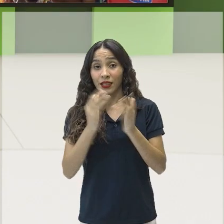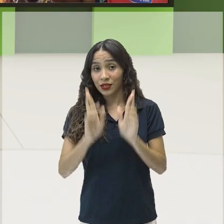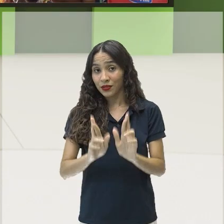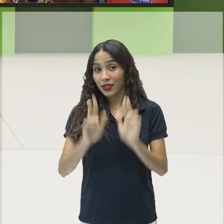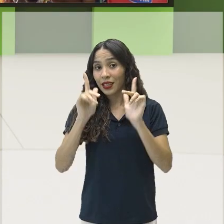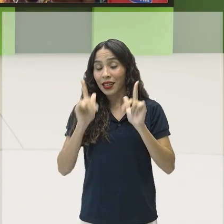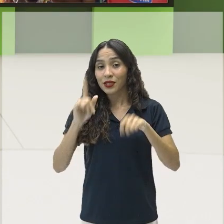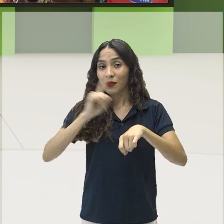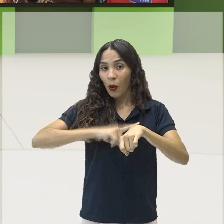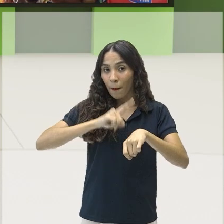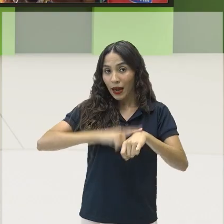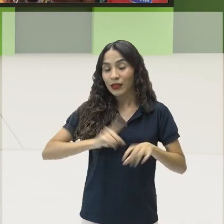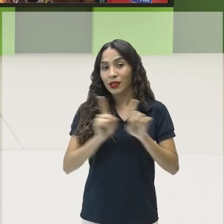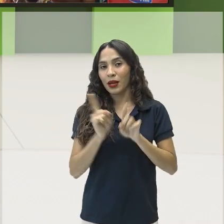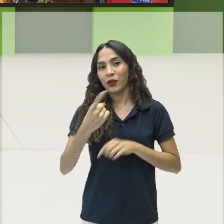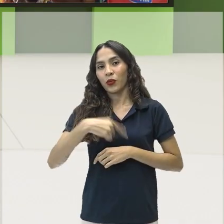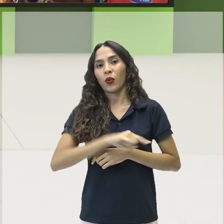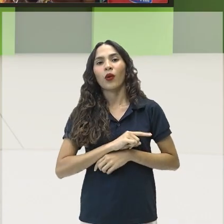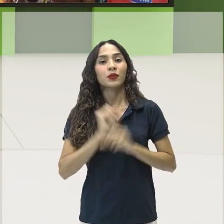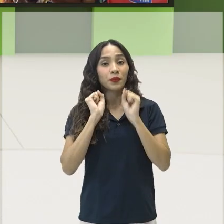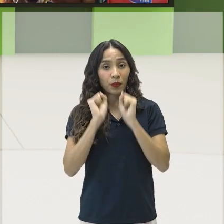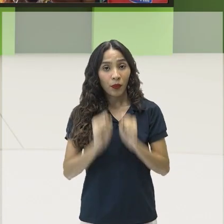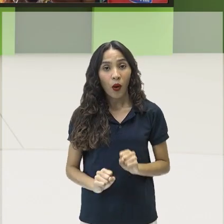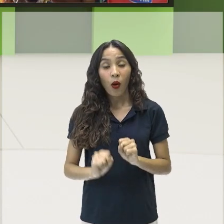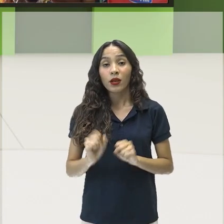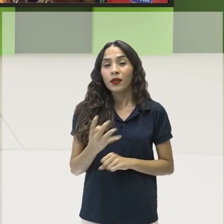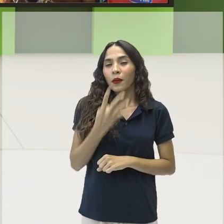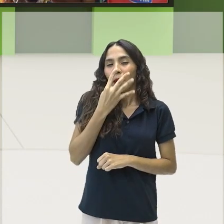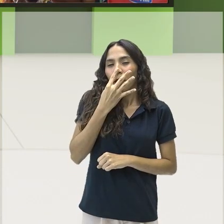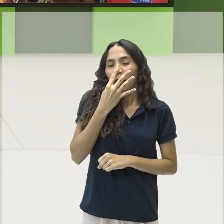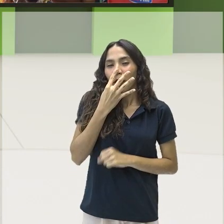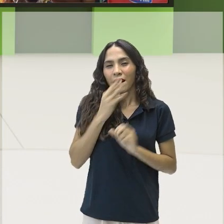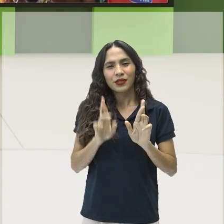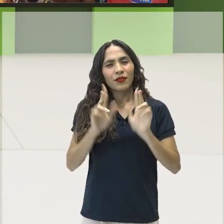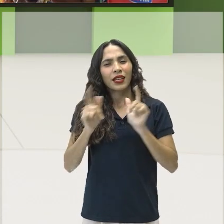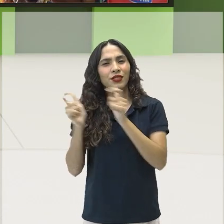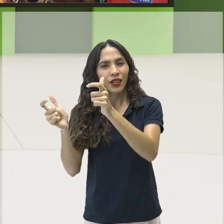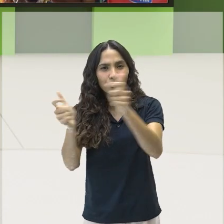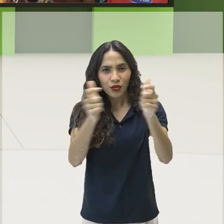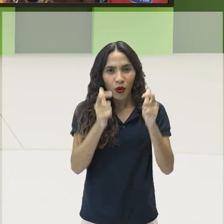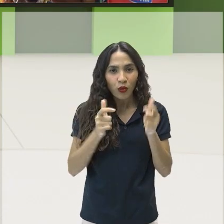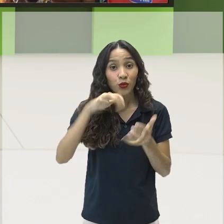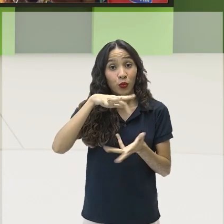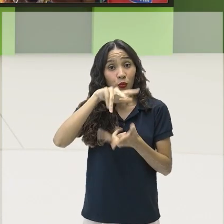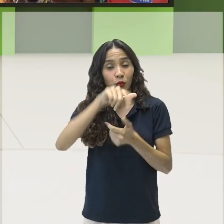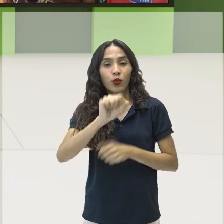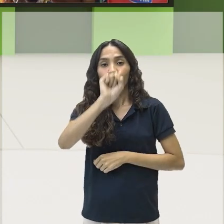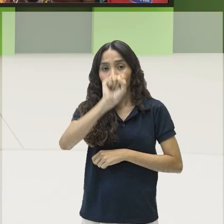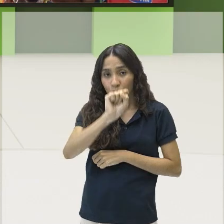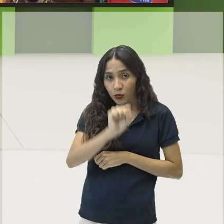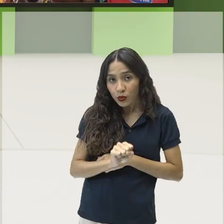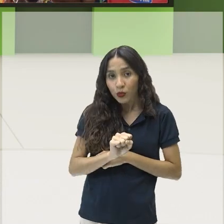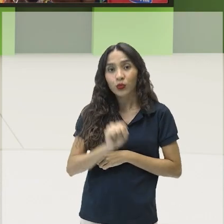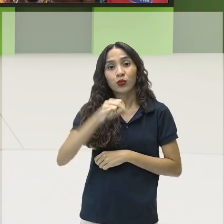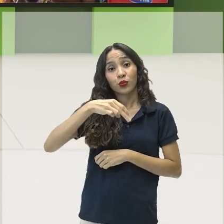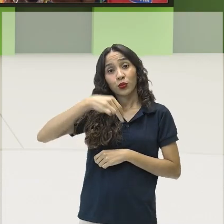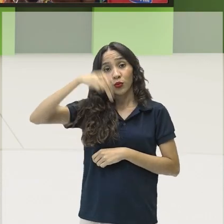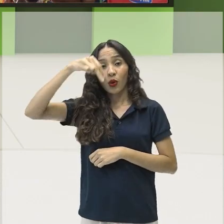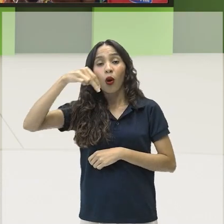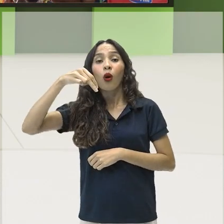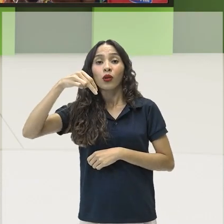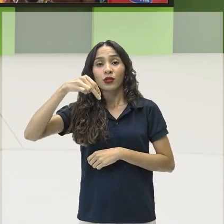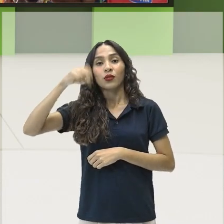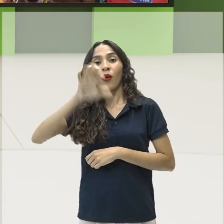diferentes momentos, que a gente pode apreciar em diferentes regiões, tanto no sul, quanto no norte, quanto